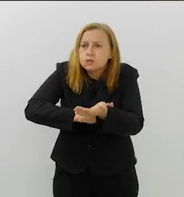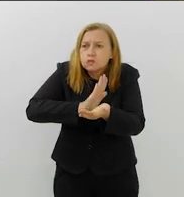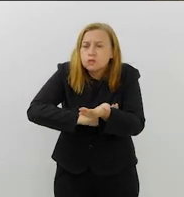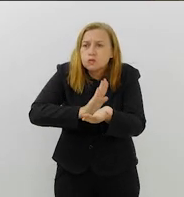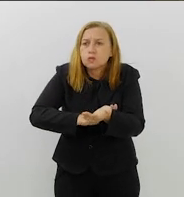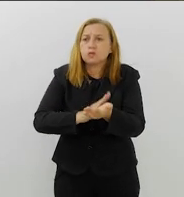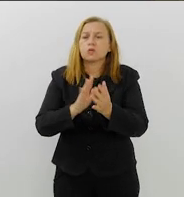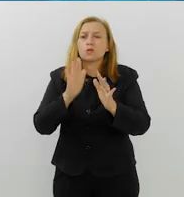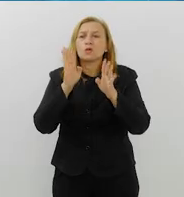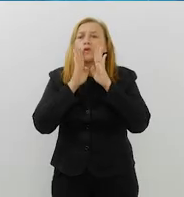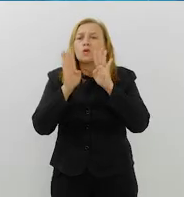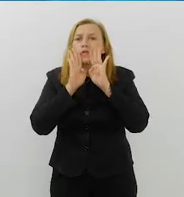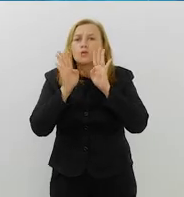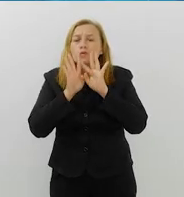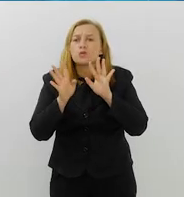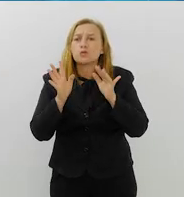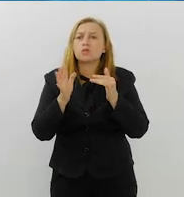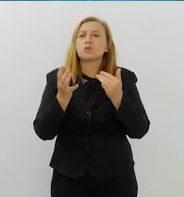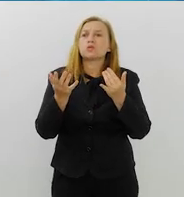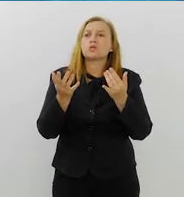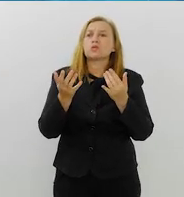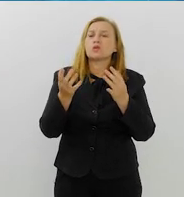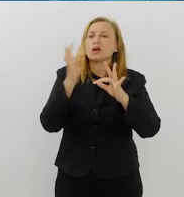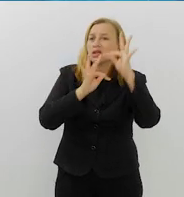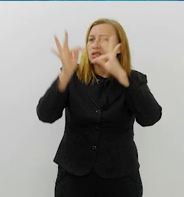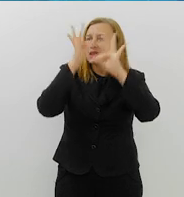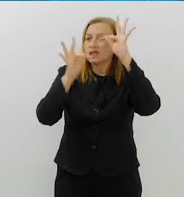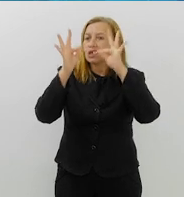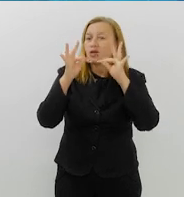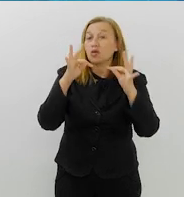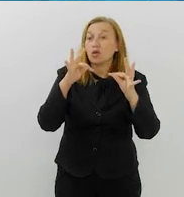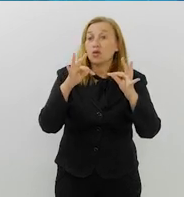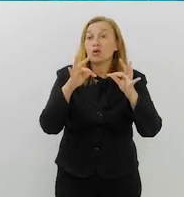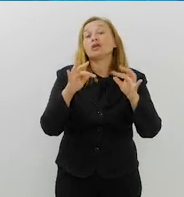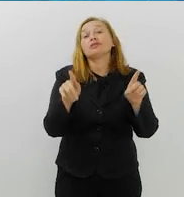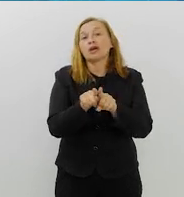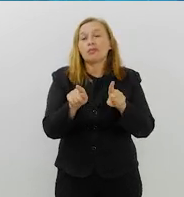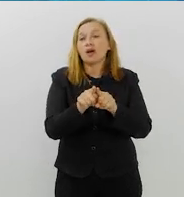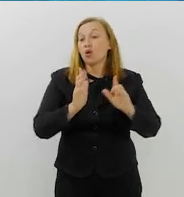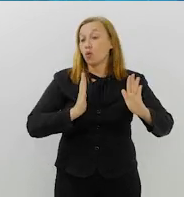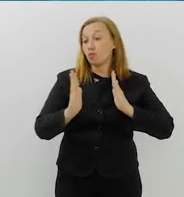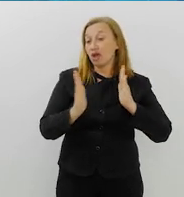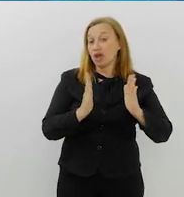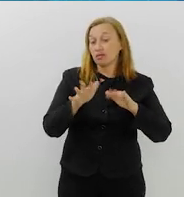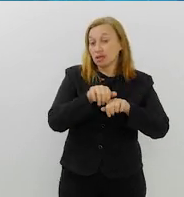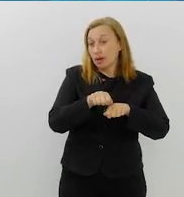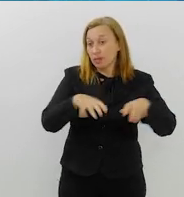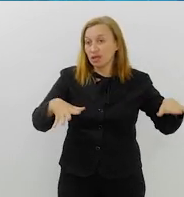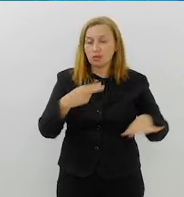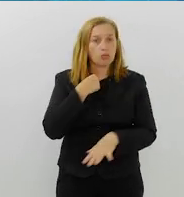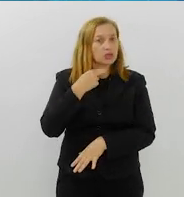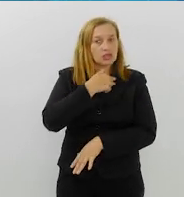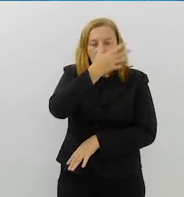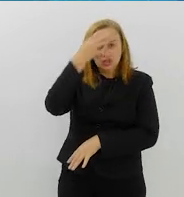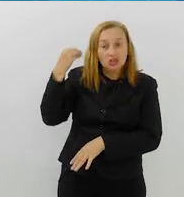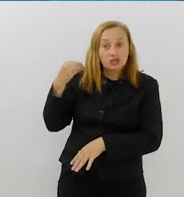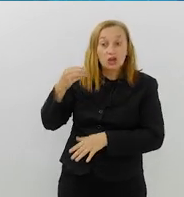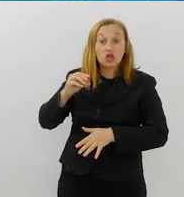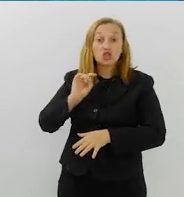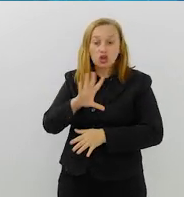esse boom da tecnologia. A questão da pandemia, que não podemos deixar de lado,